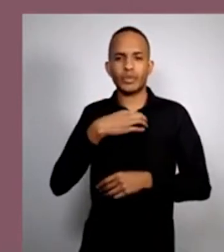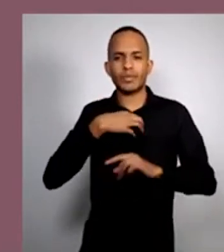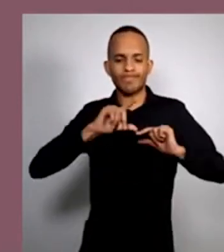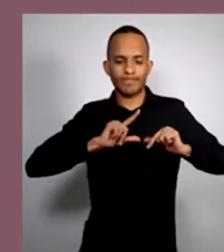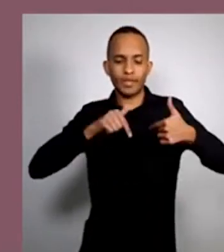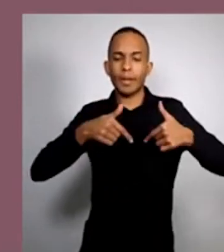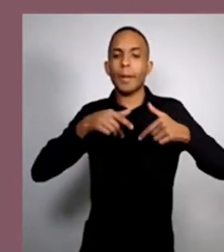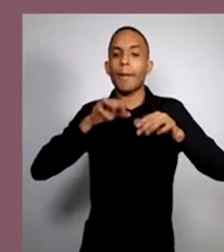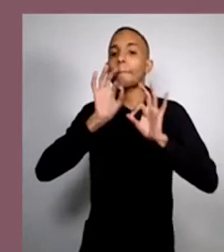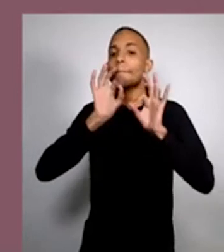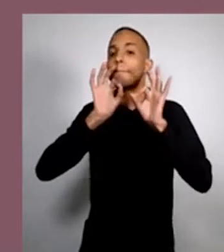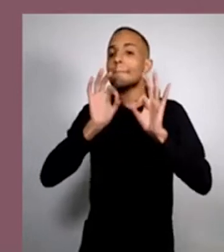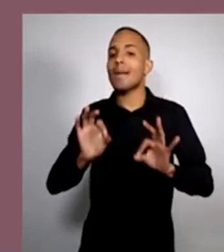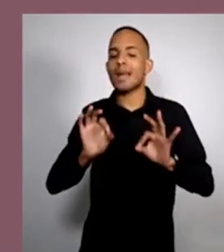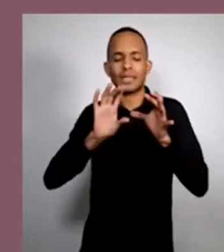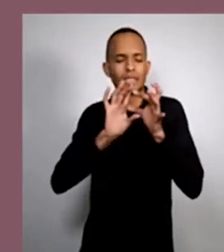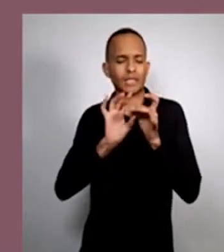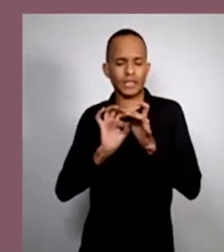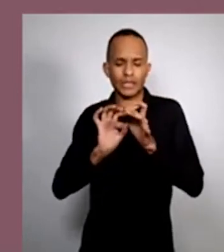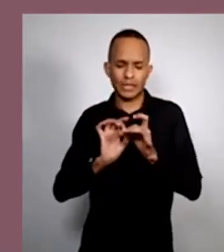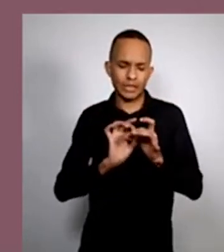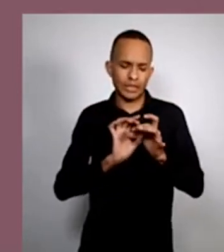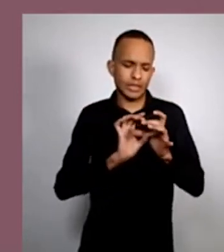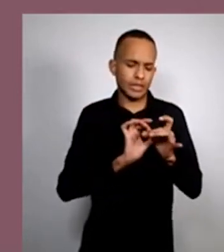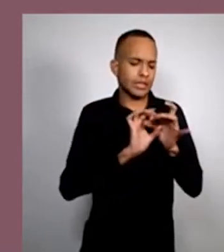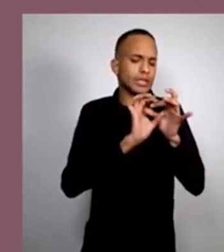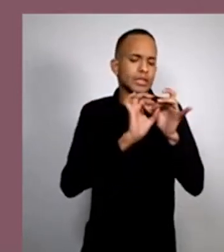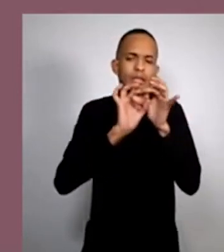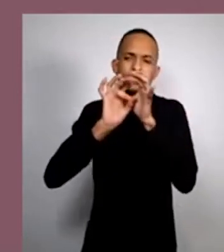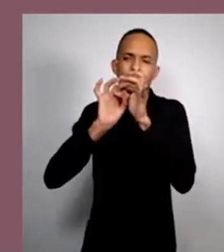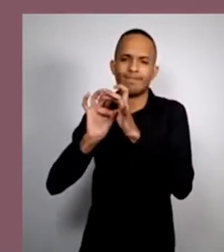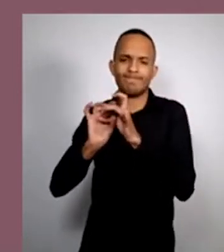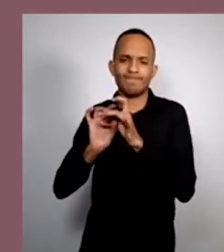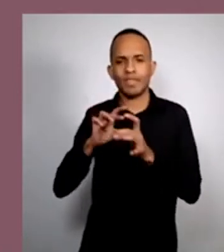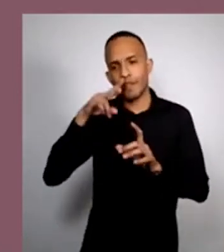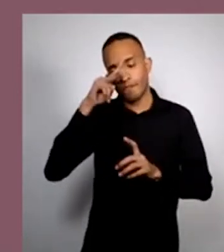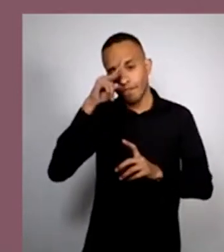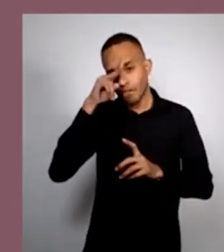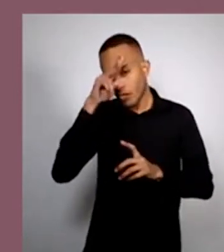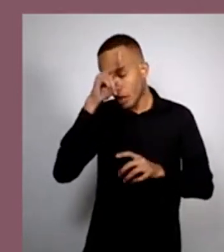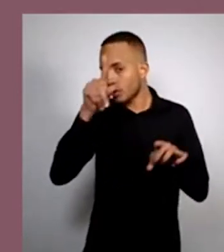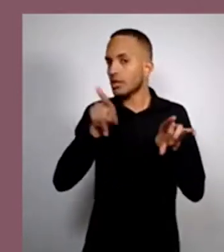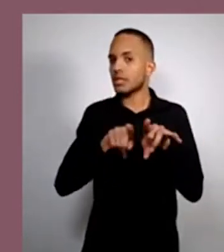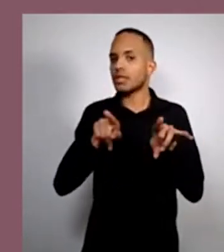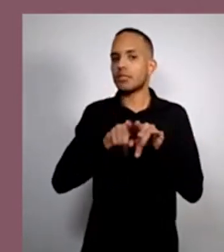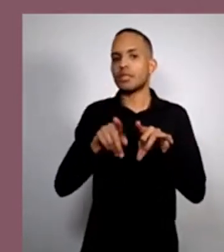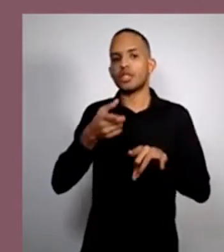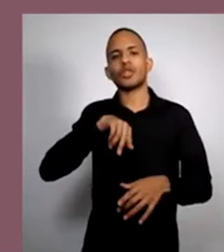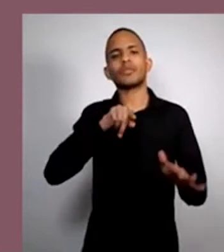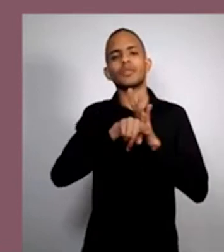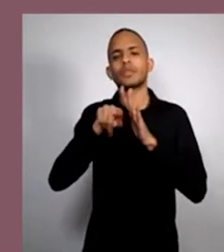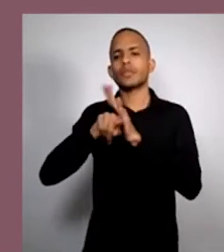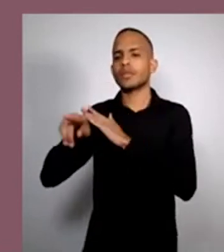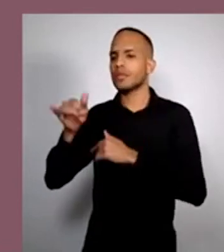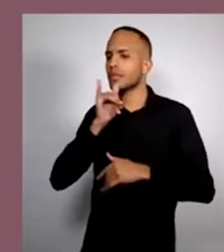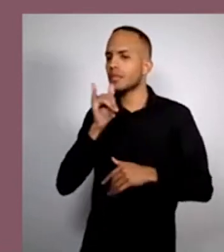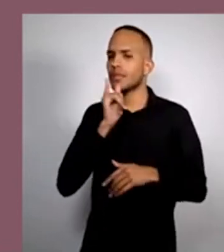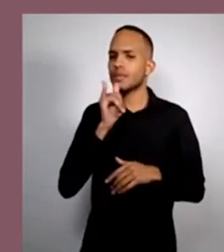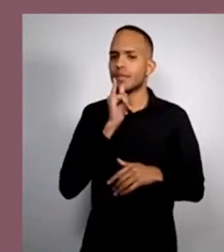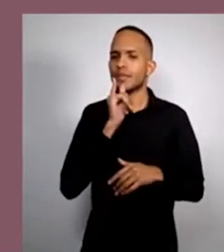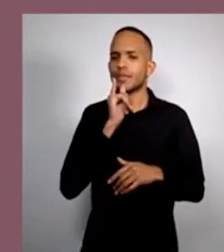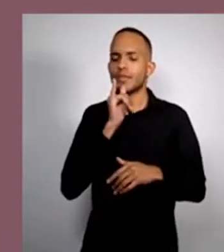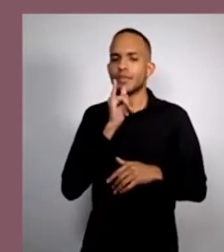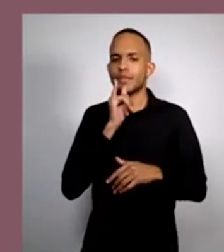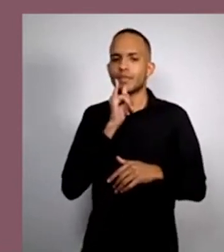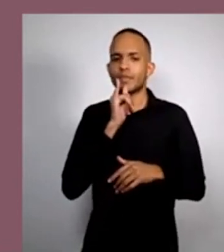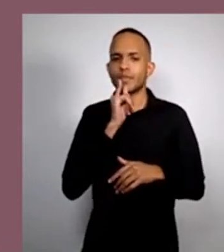uma rede, né? Tecer uma rede forte e ficarmos nos perguntando: